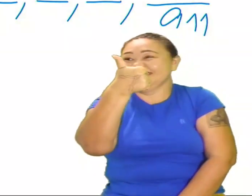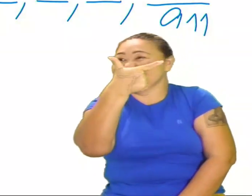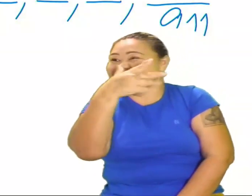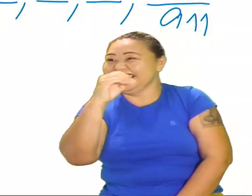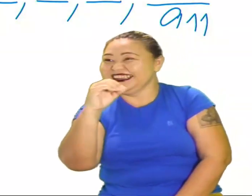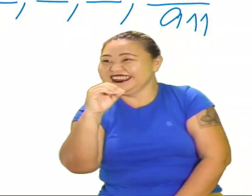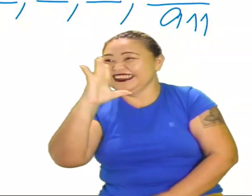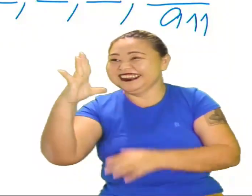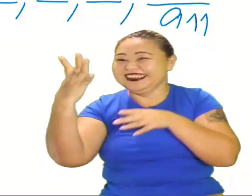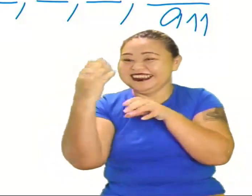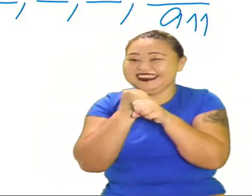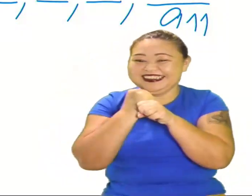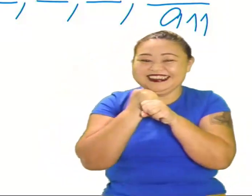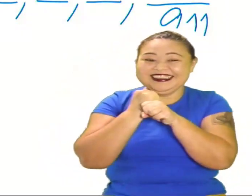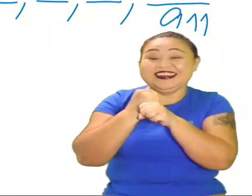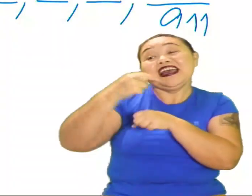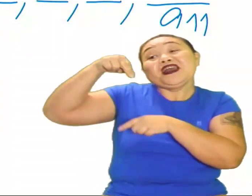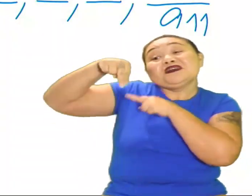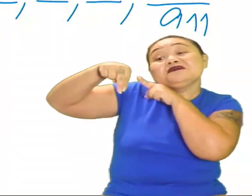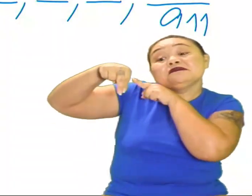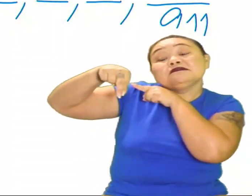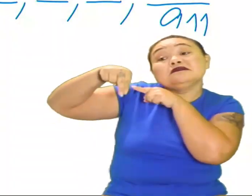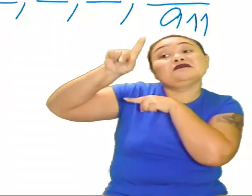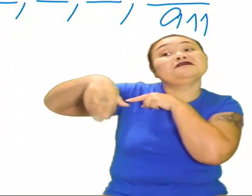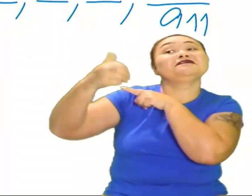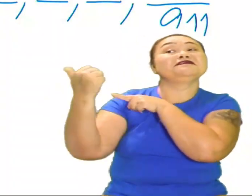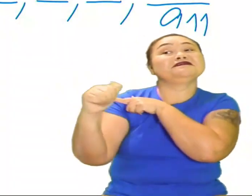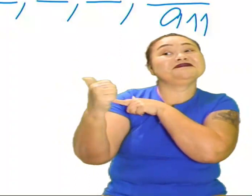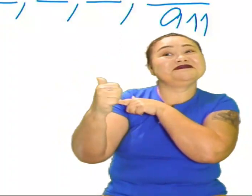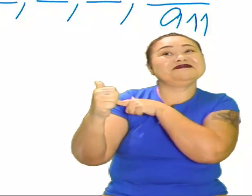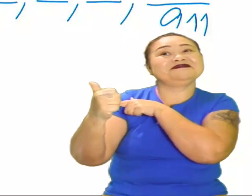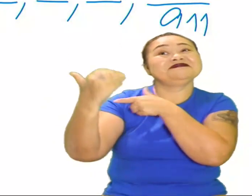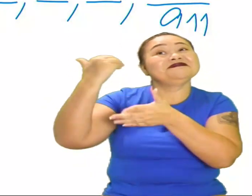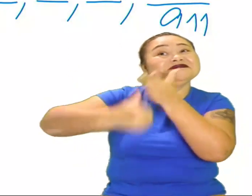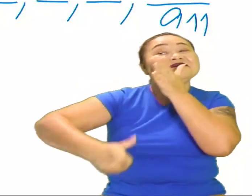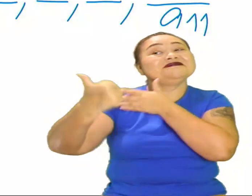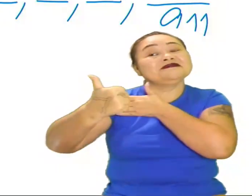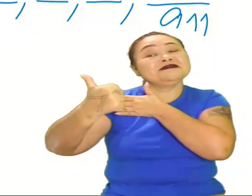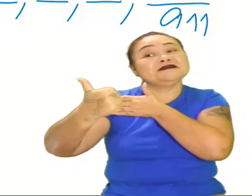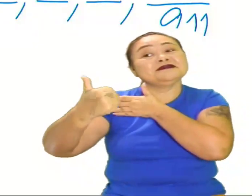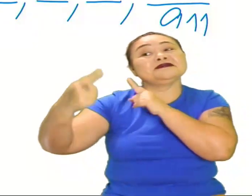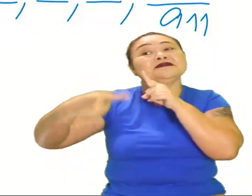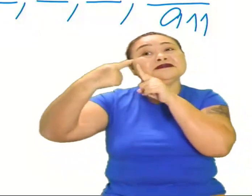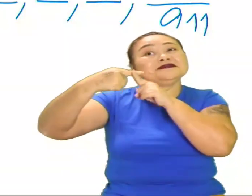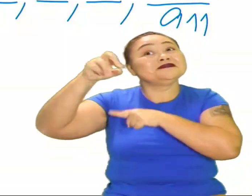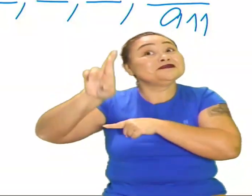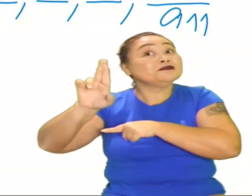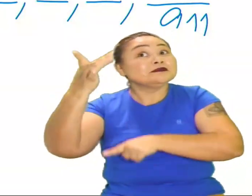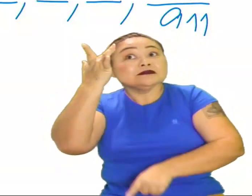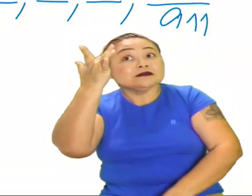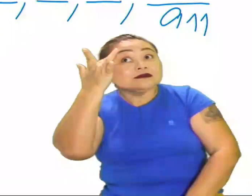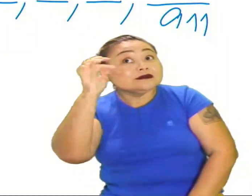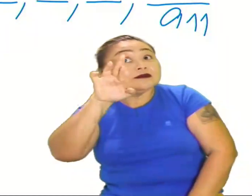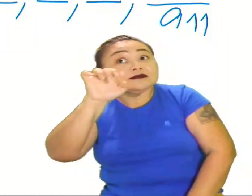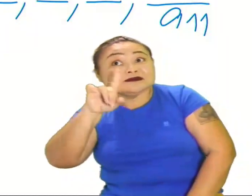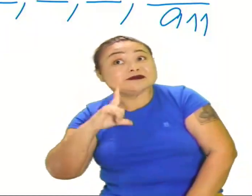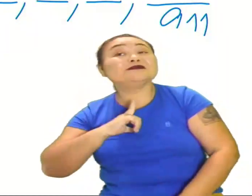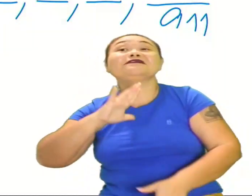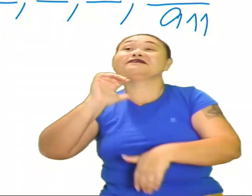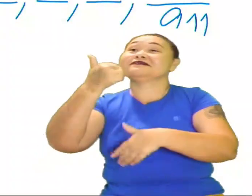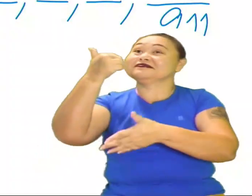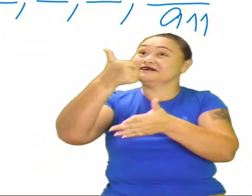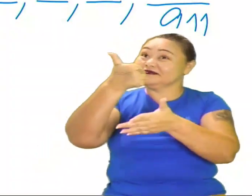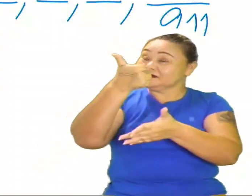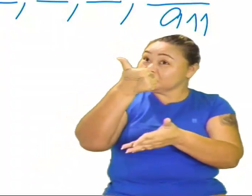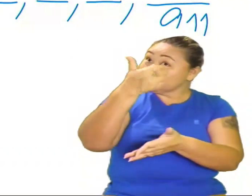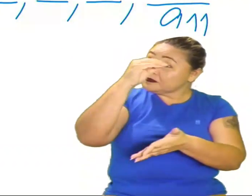120. Mais quem é o nosso N? 11. 11 menos 1 vezes uma razão que eu não sei. 10